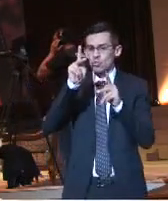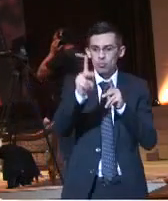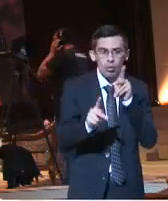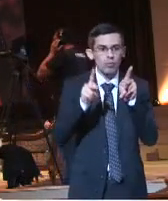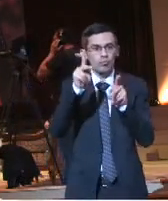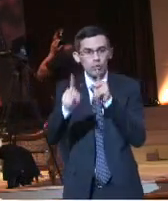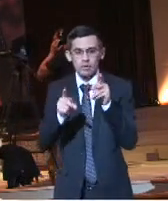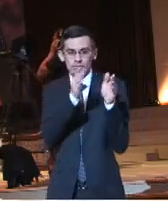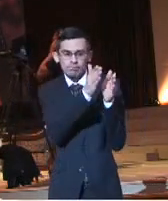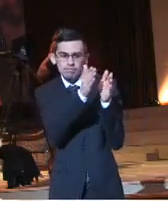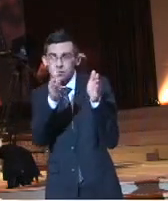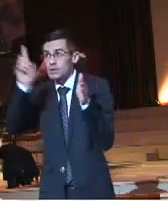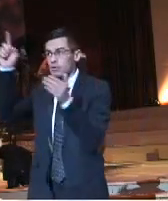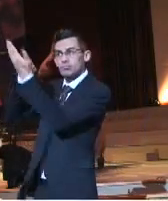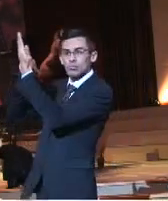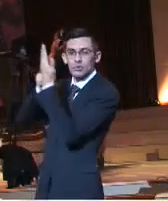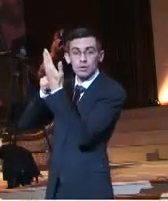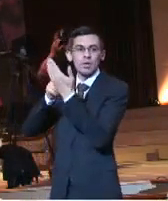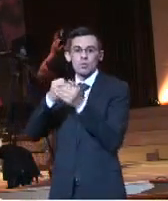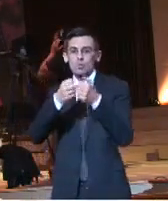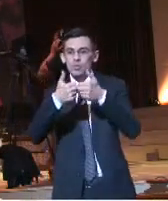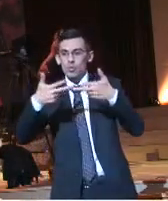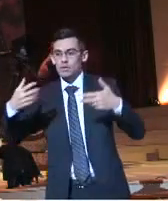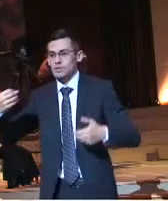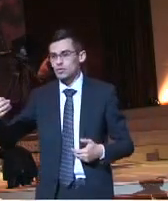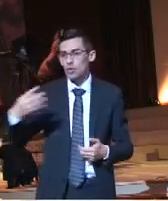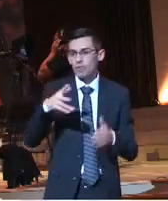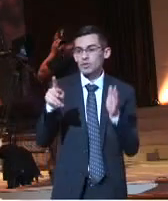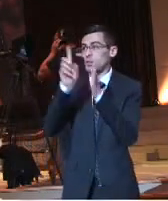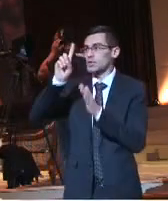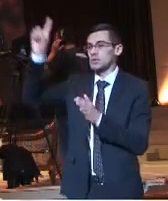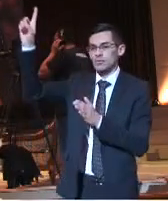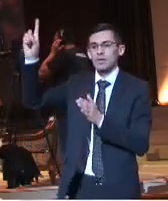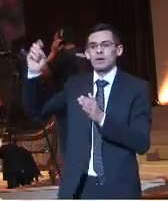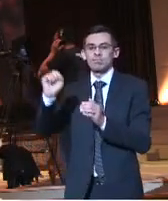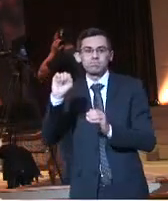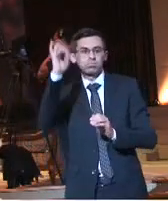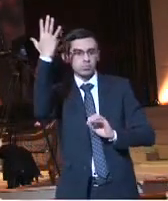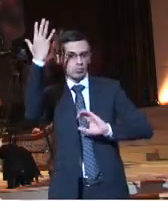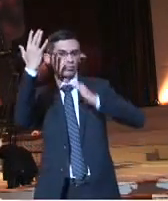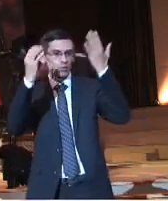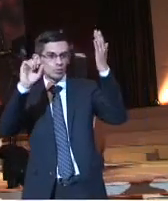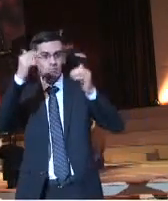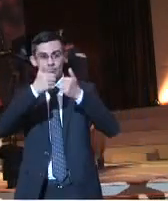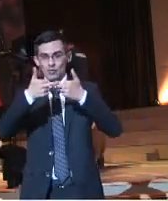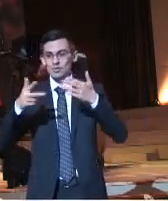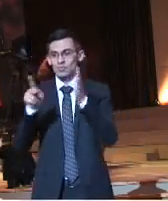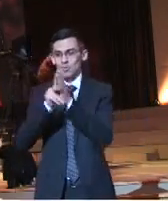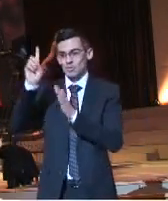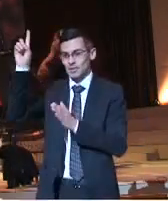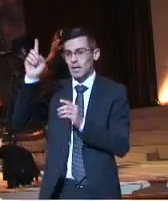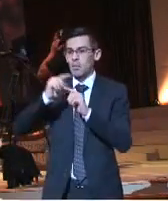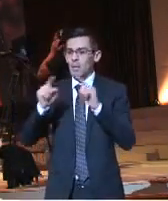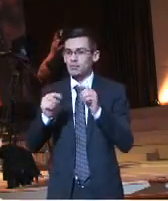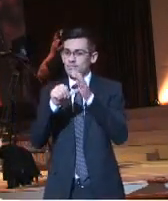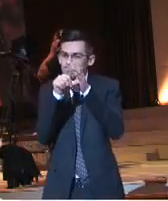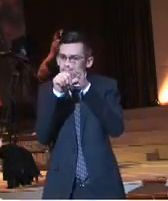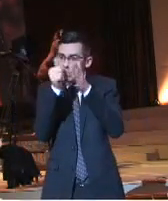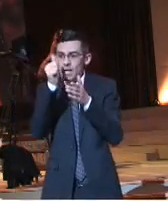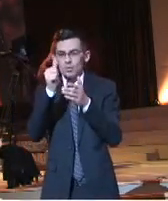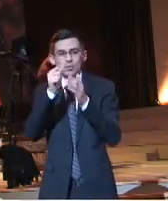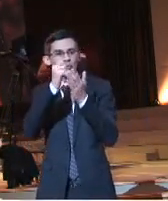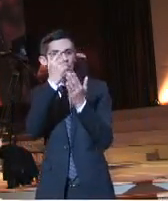dos tempos, algo novo de Deus foi sendo acrescentado nessa revelação. Então, por ser o primeiro